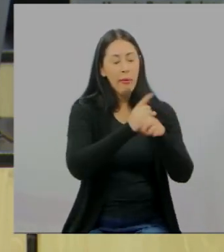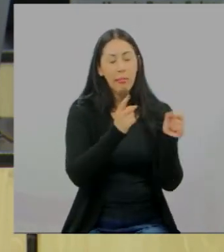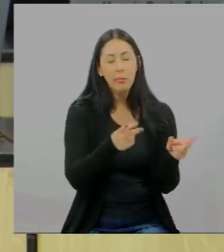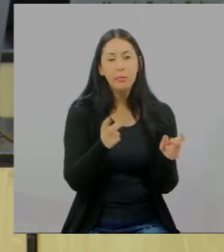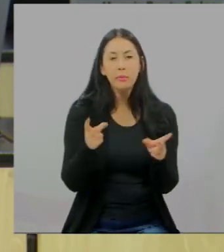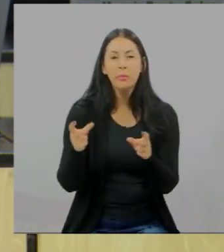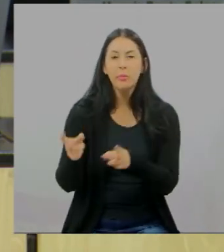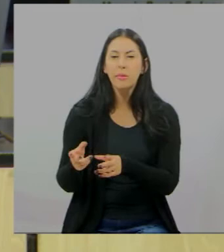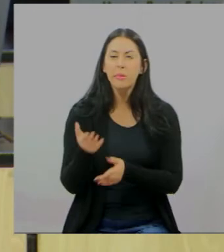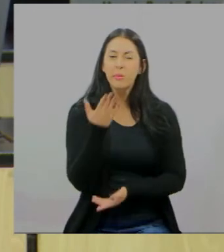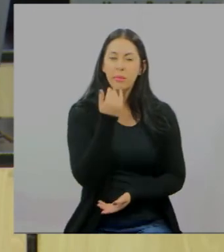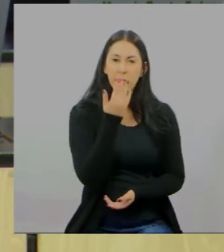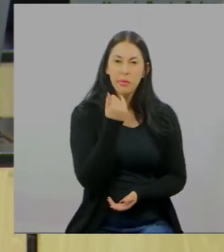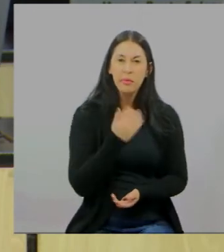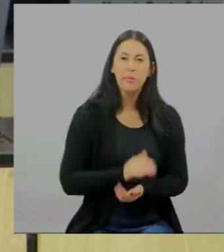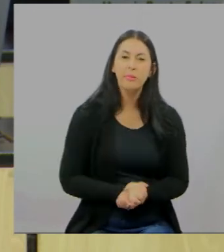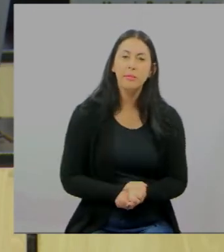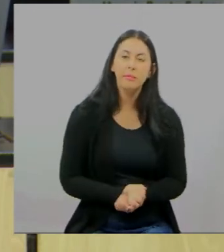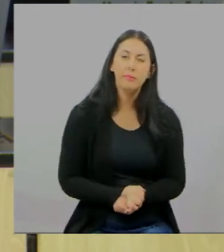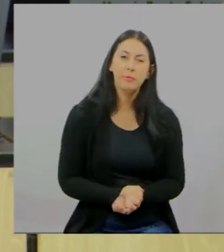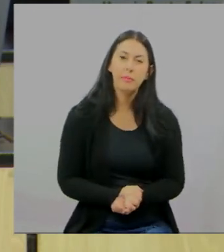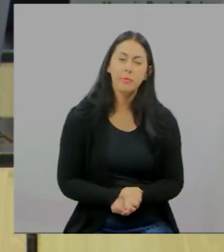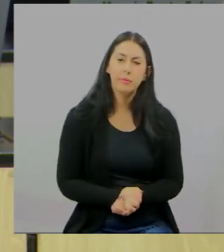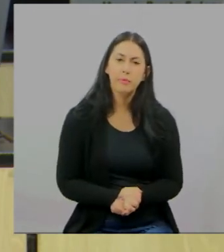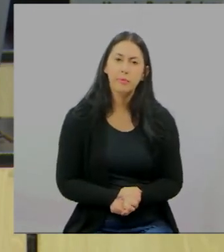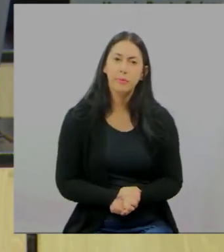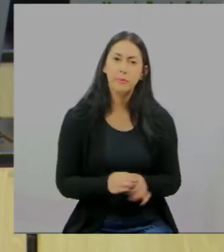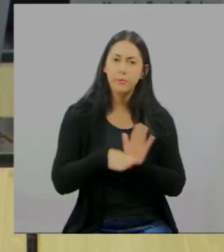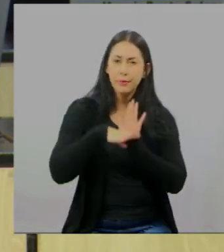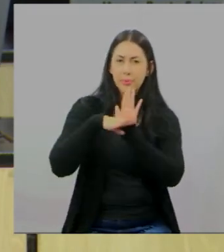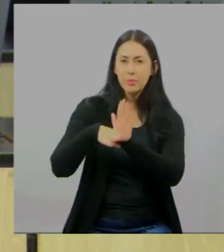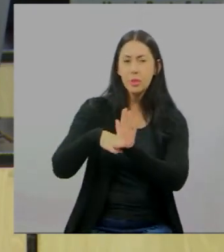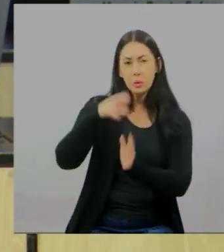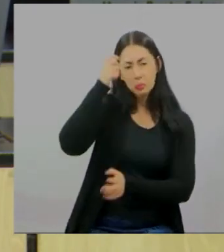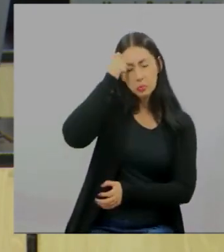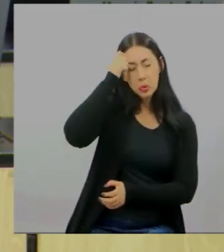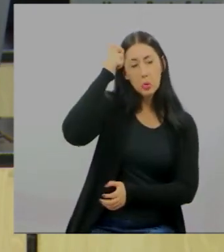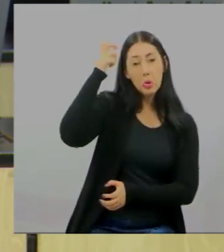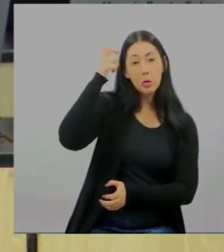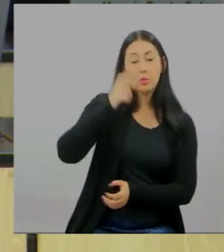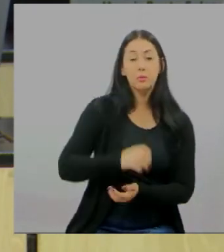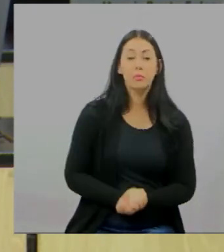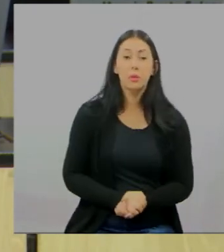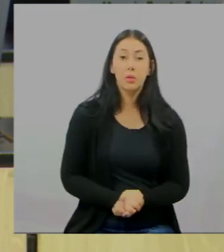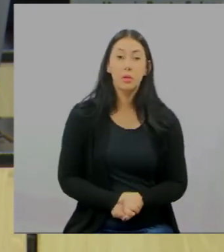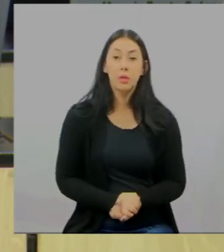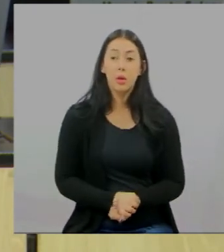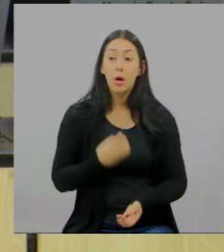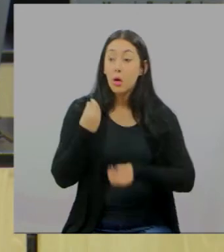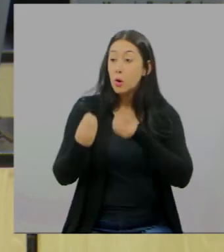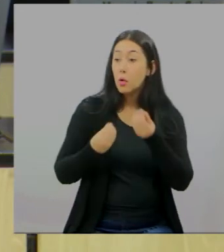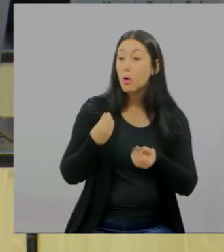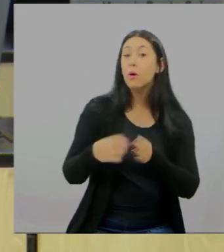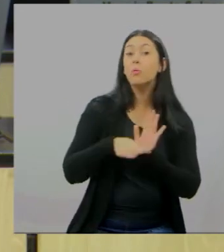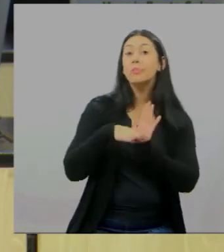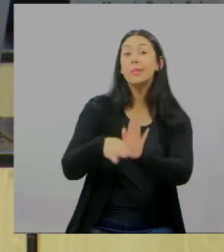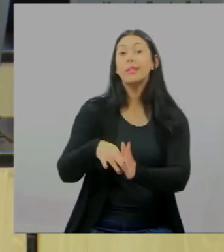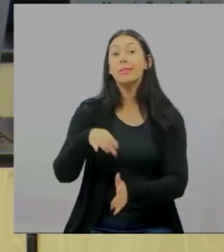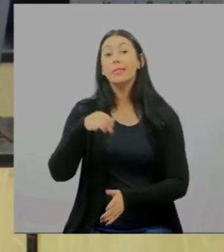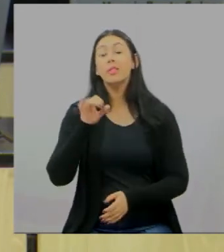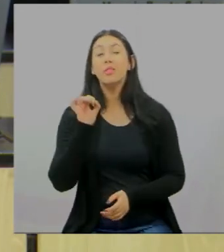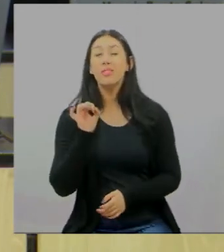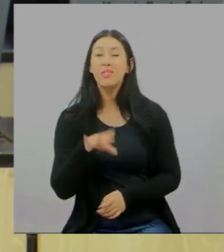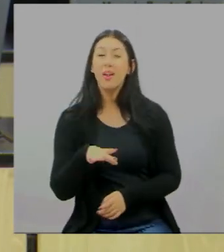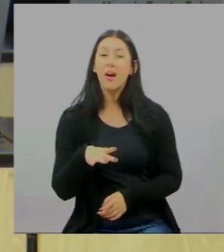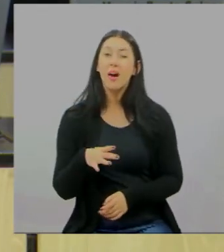que interagem com a corrente cultural da cidade e que não há como promover como saída do auxílio emergencial a